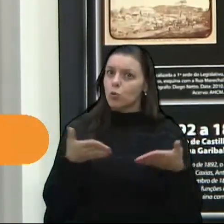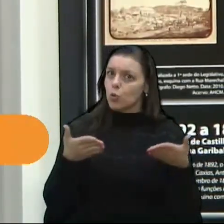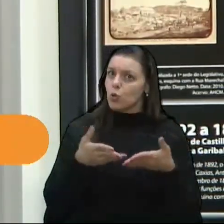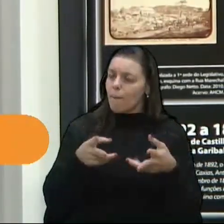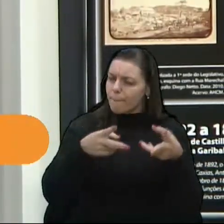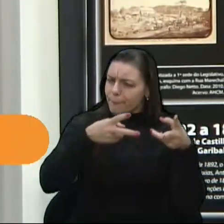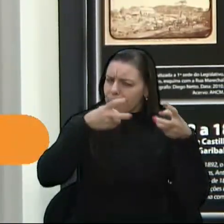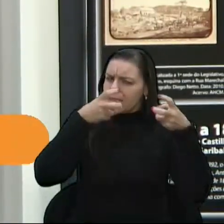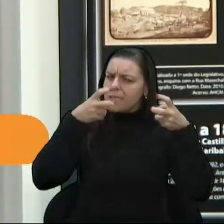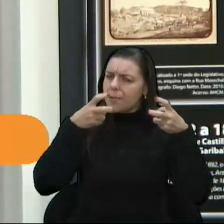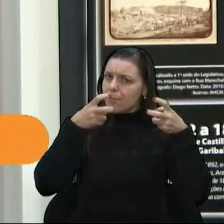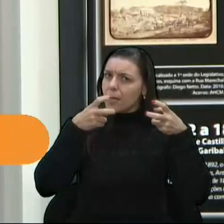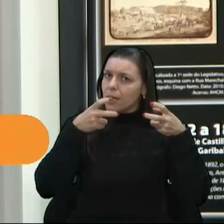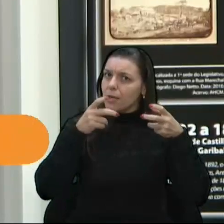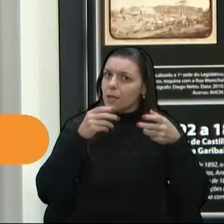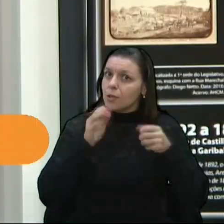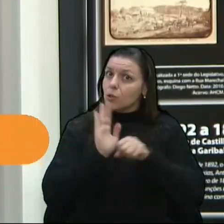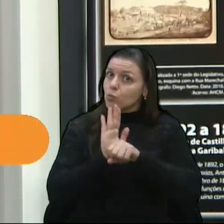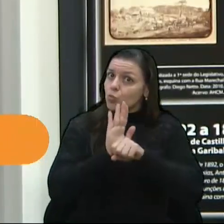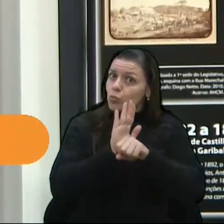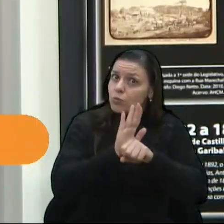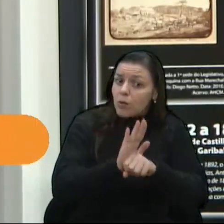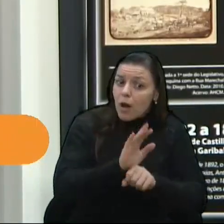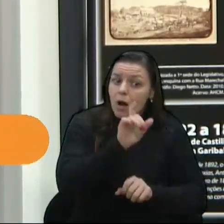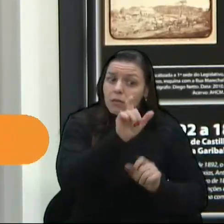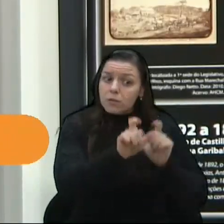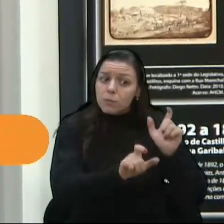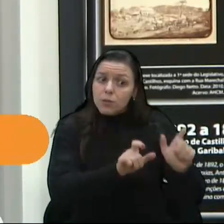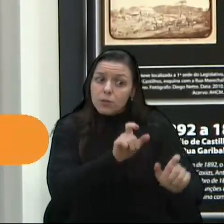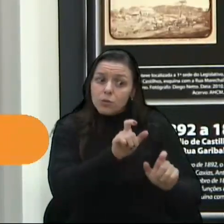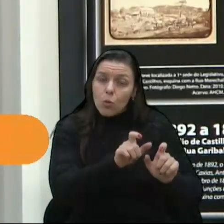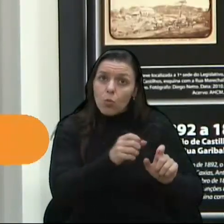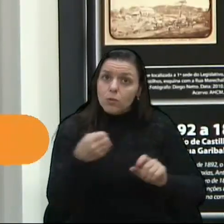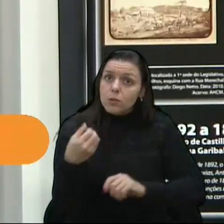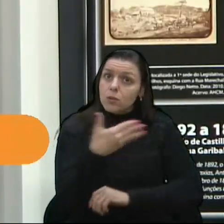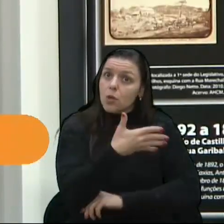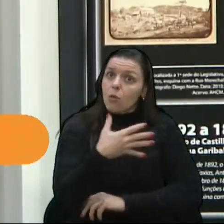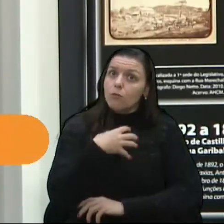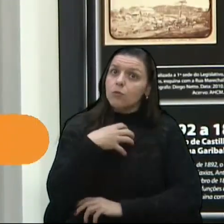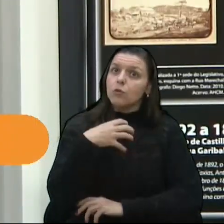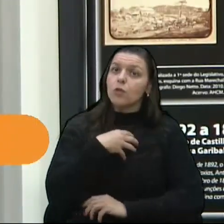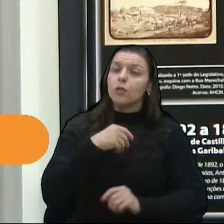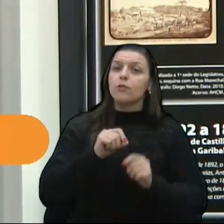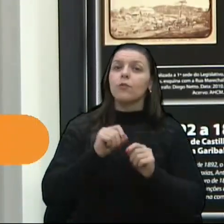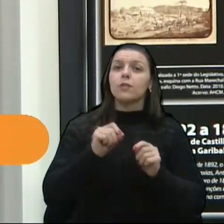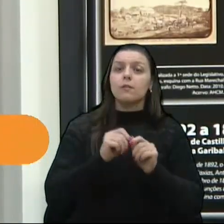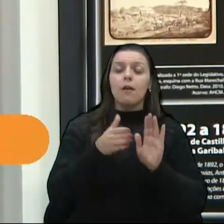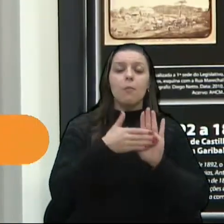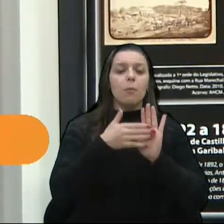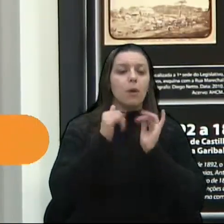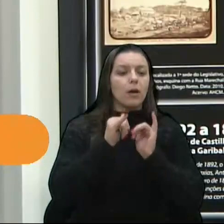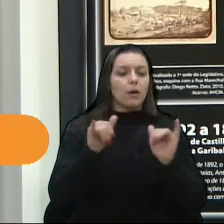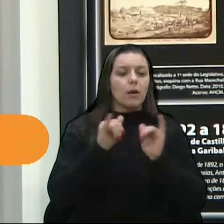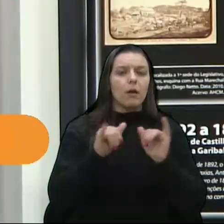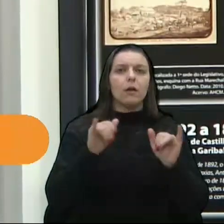que é mais solidária, começa a abrir portas e novos jeitos de fazer propaganda, de fazer a comunicação como um todo, né,